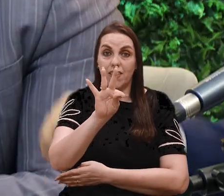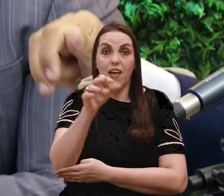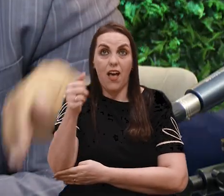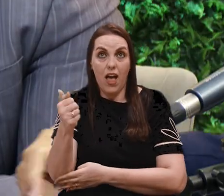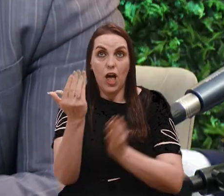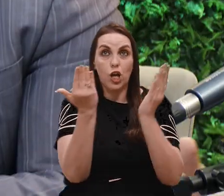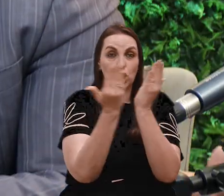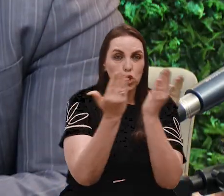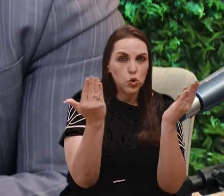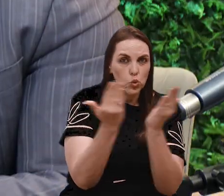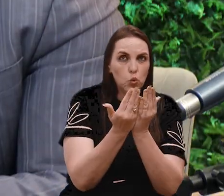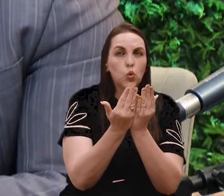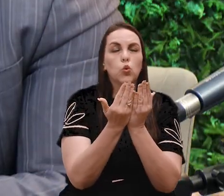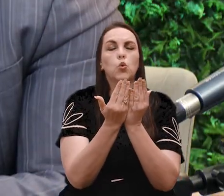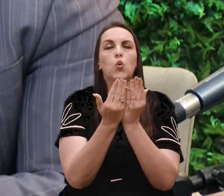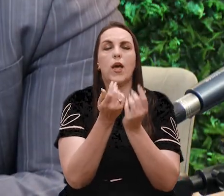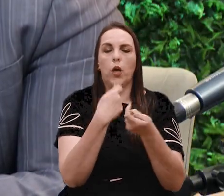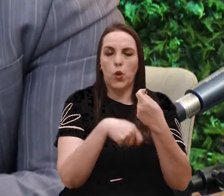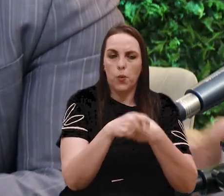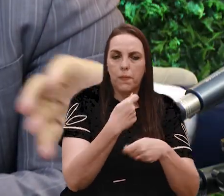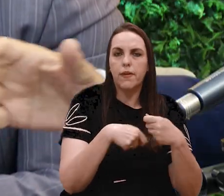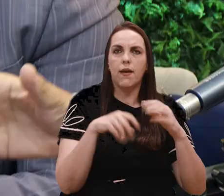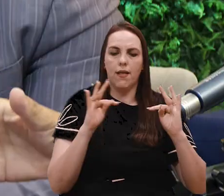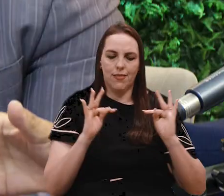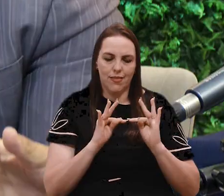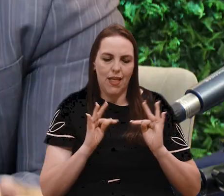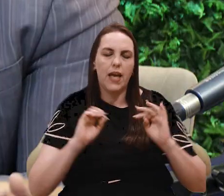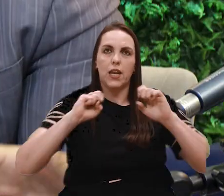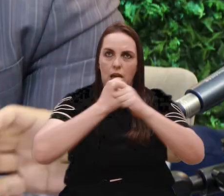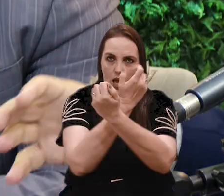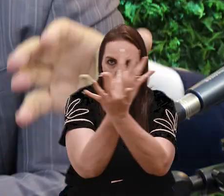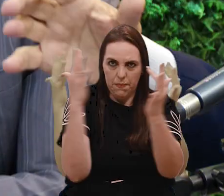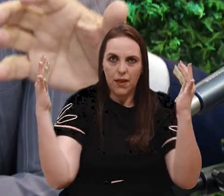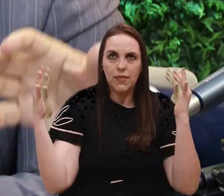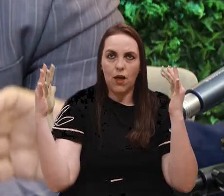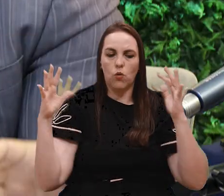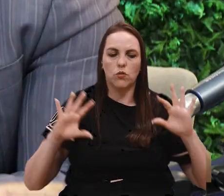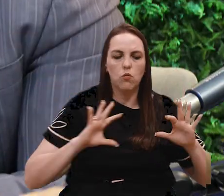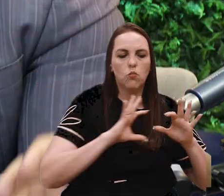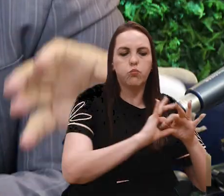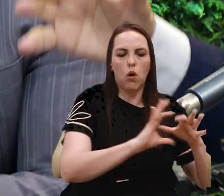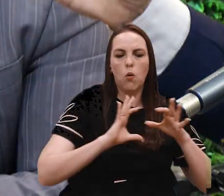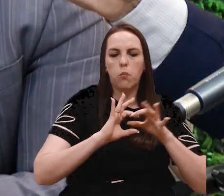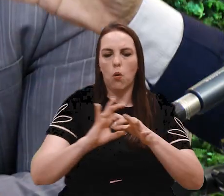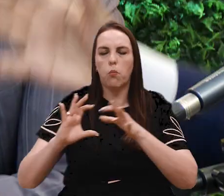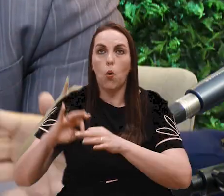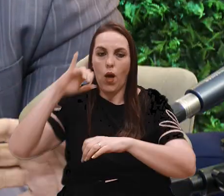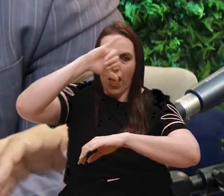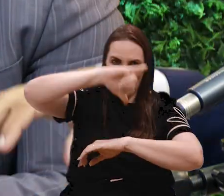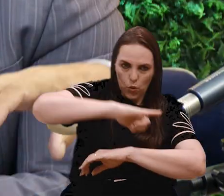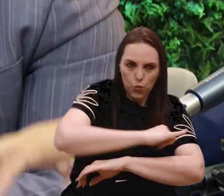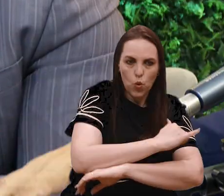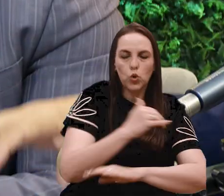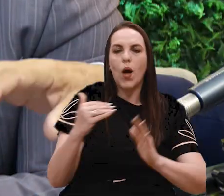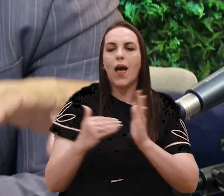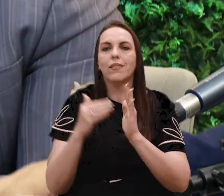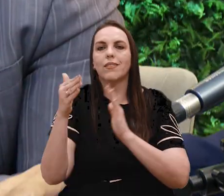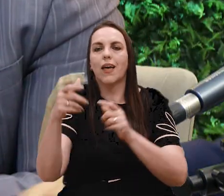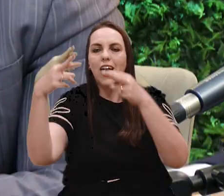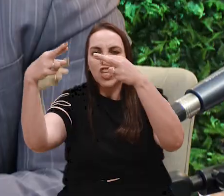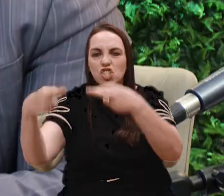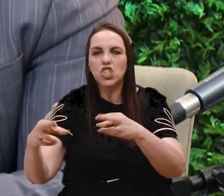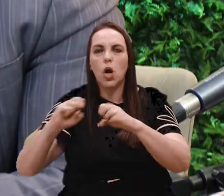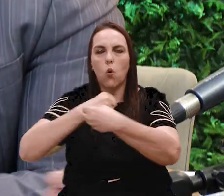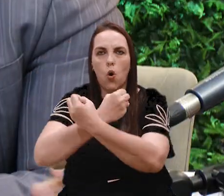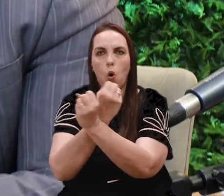Econômica, Técnica e Ambiental, para fazer as artérias que vão ligar ao aeroporto e do aeroporto até a região das Hortênsias. Isso sim está